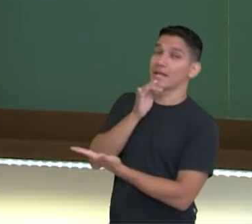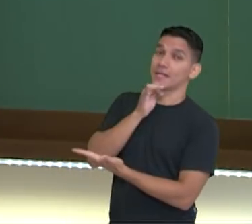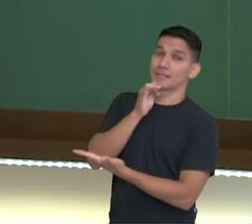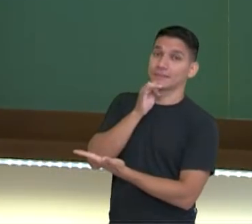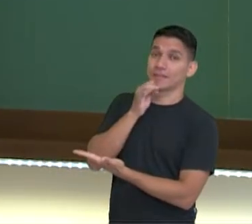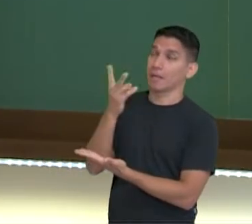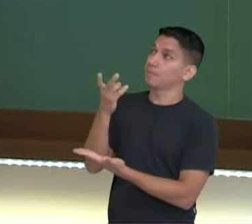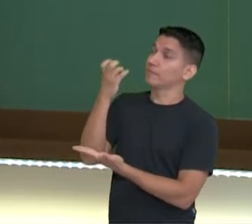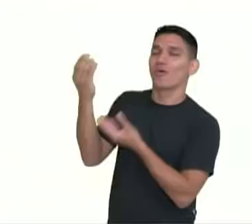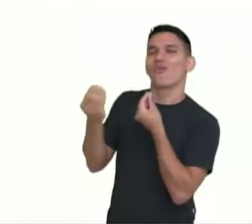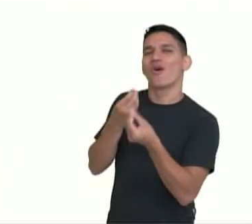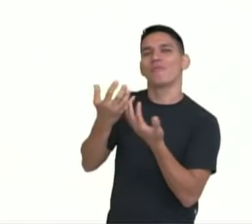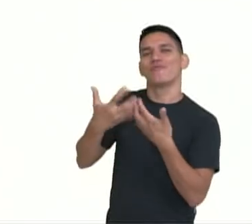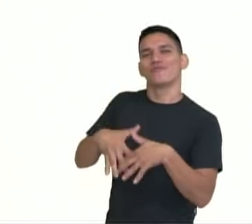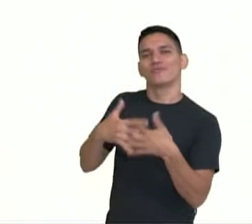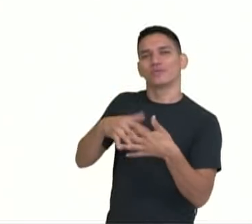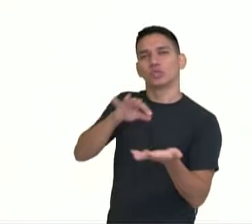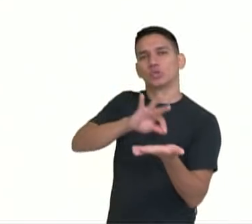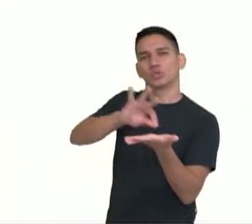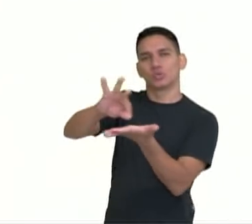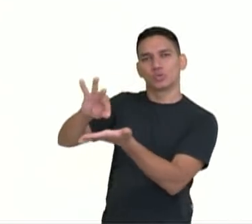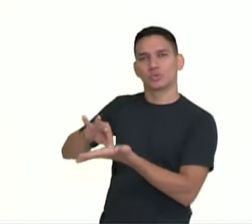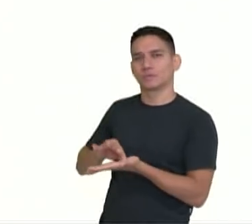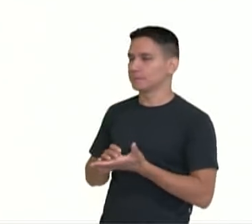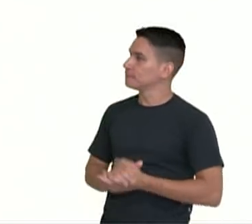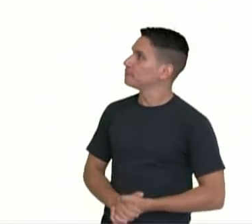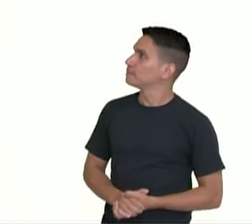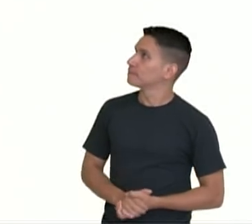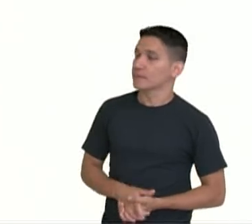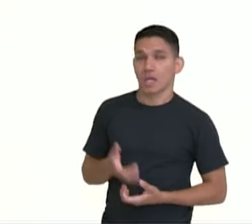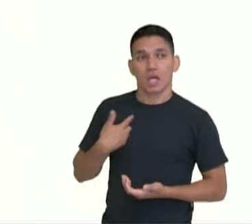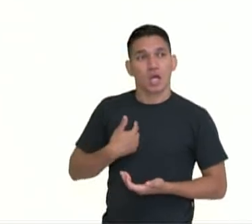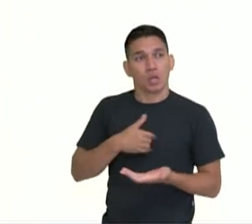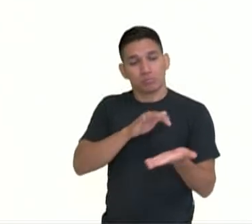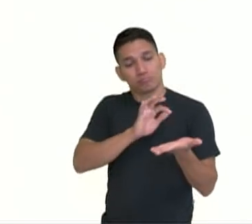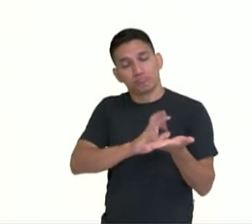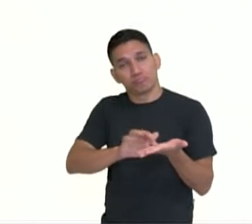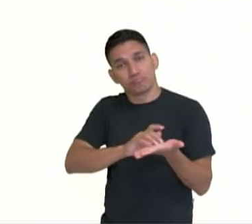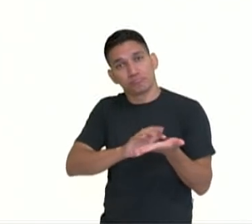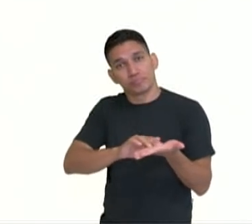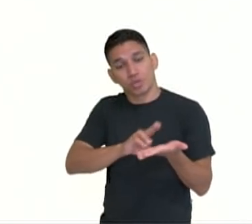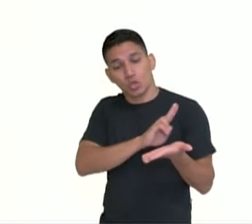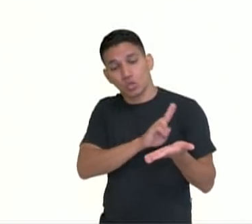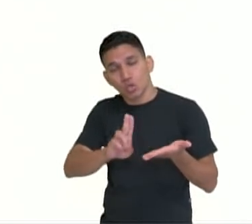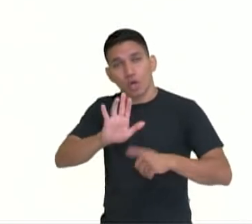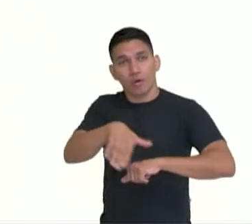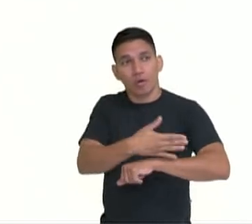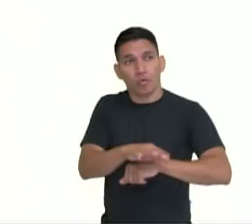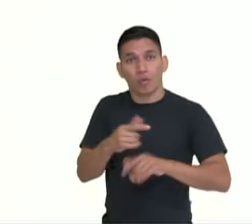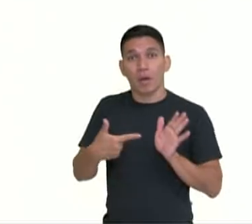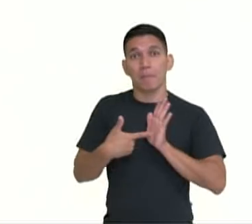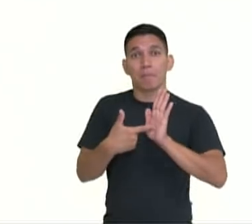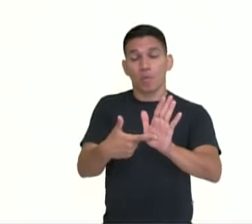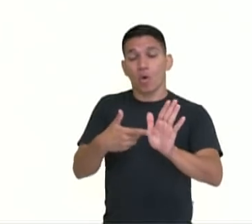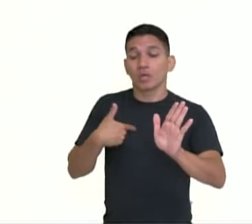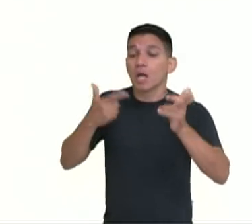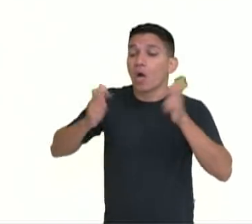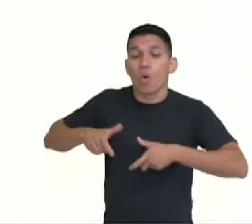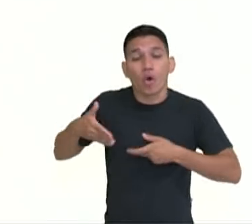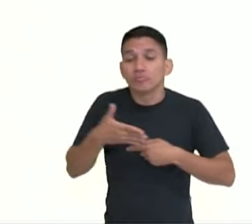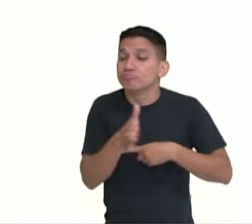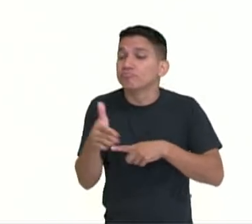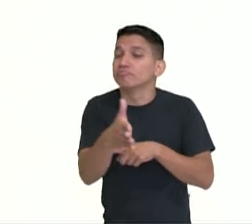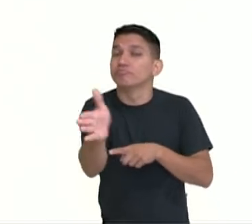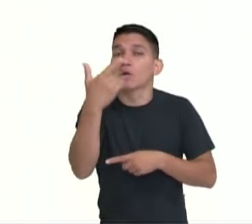para nós do sistema de posicionamento global, né? Então eu digito um endereço e ele vai me mostrando por onde eu devo seguir